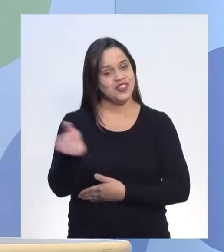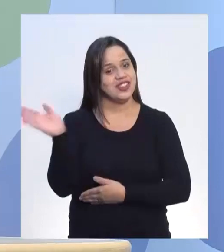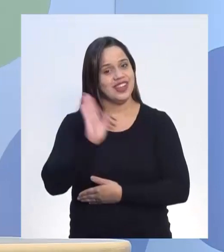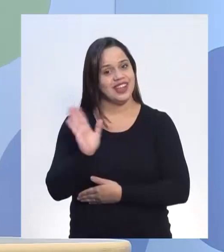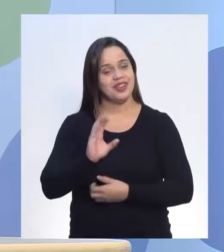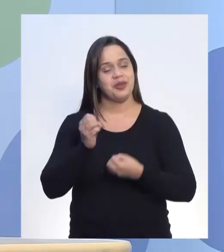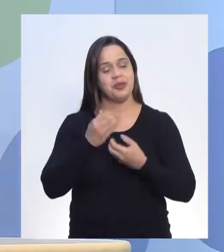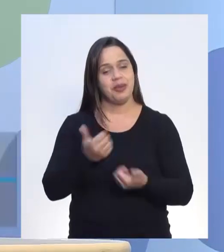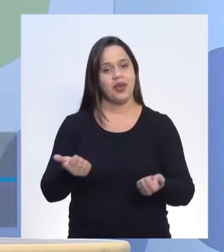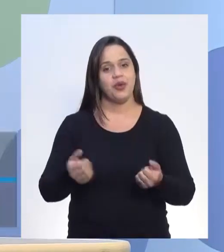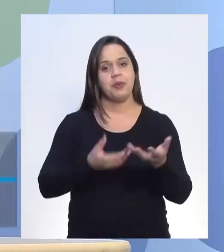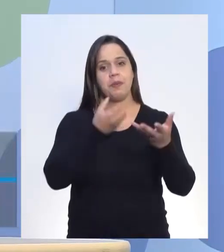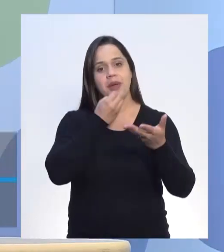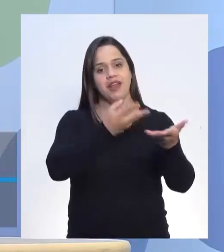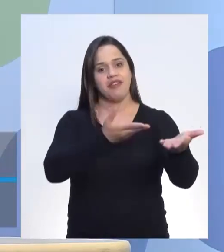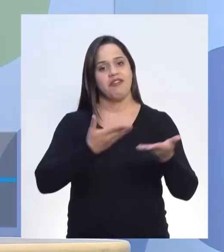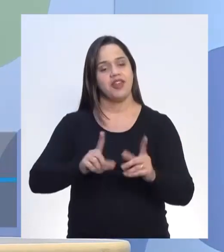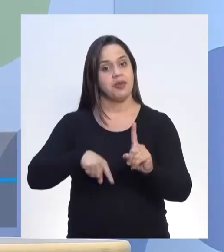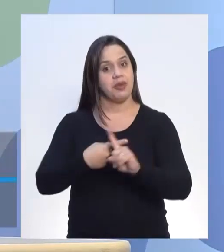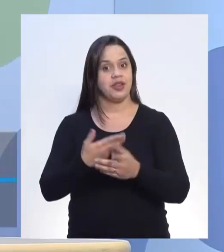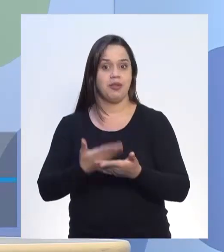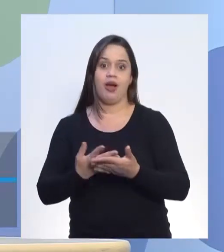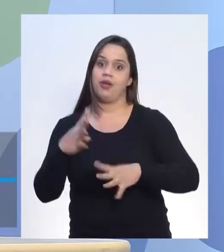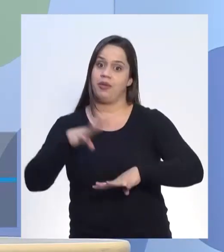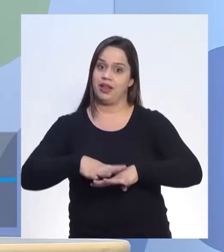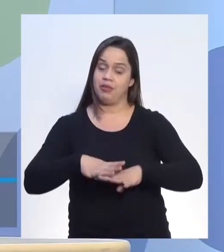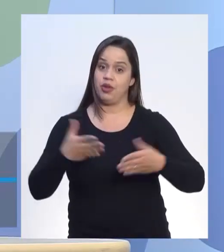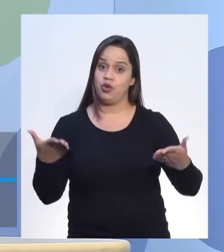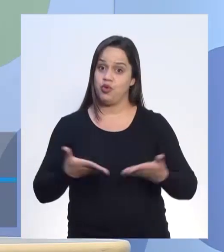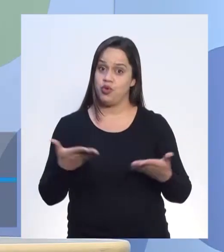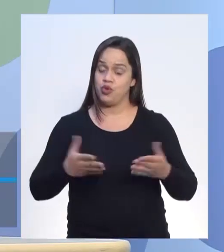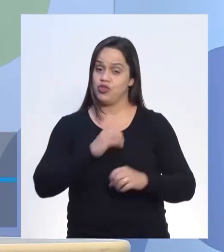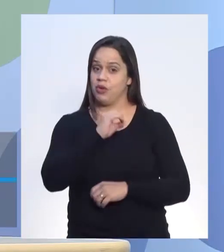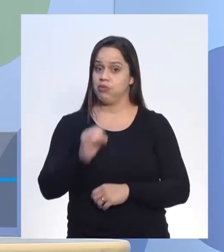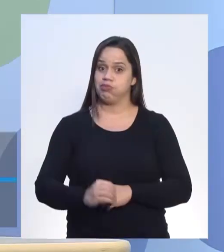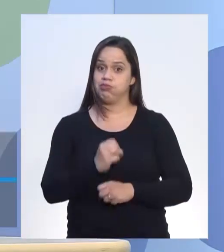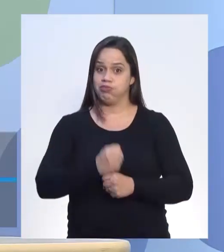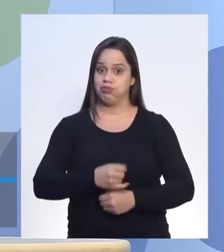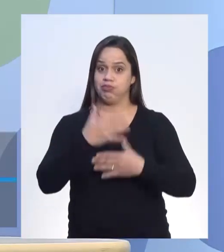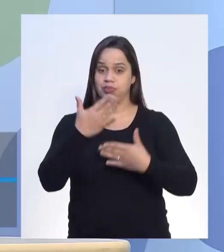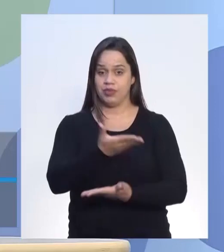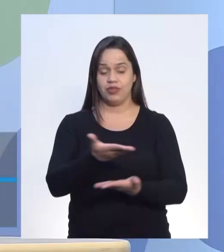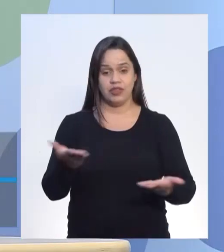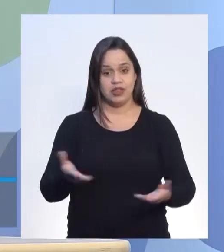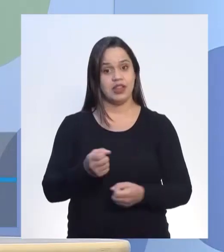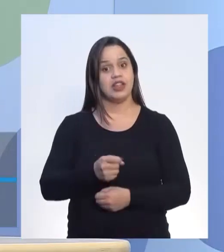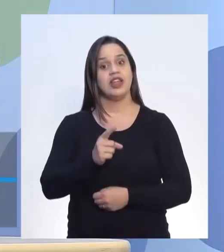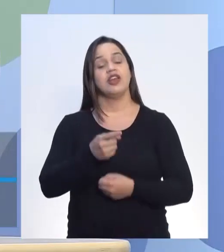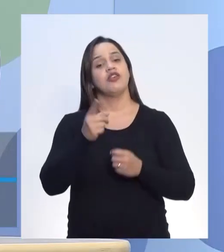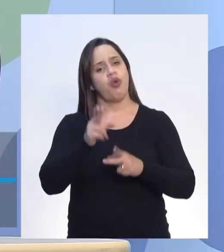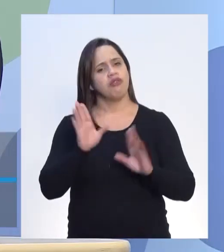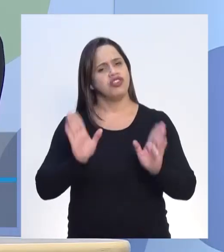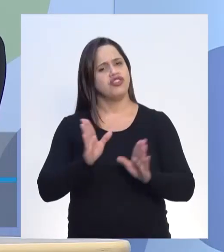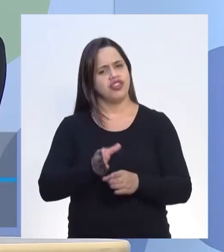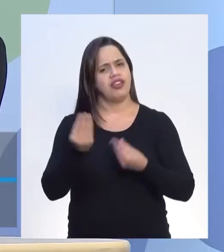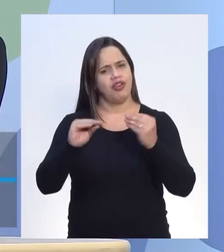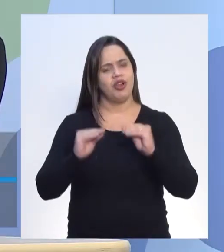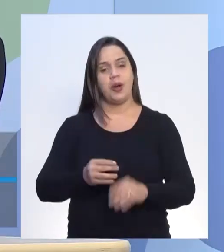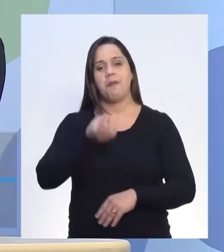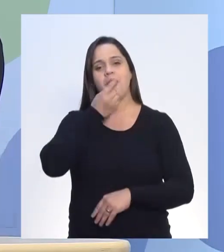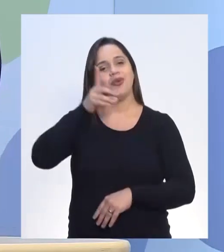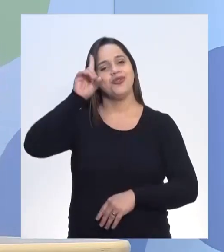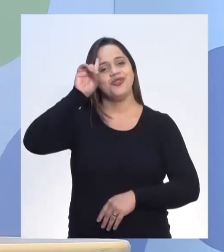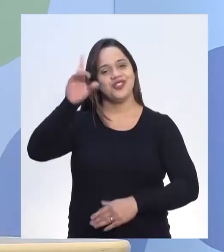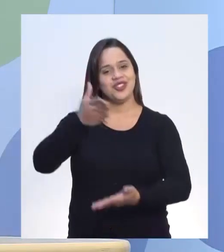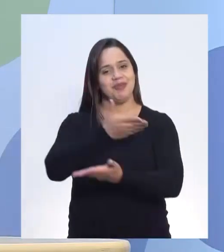de matemática. Hoje eu vou ser o porta-voz de vocês aqui no chat, né? Colocando, como vocês já estão dizendo aqui, ó, bom dia a todos